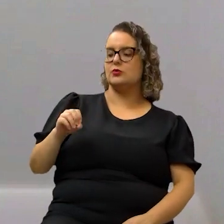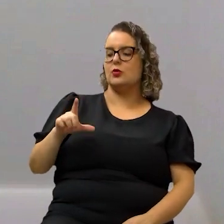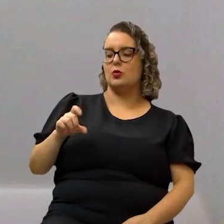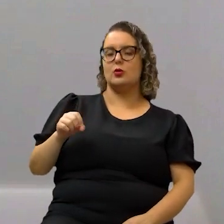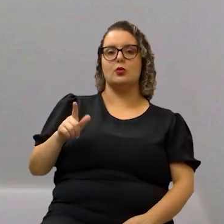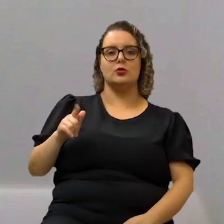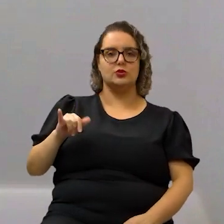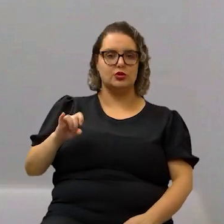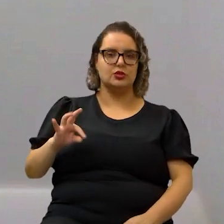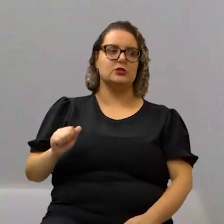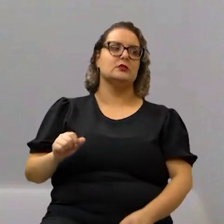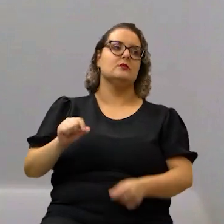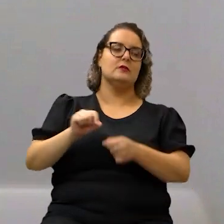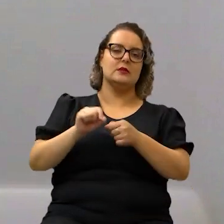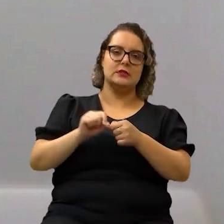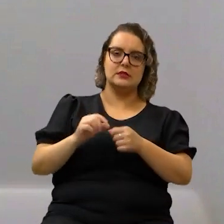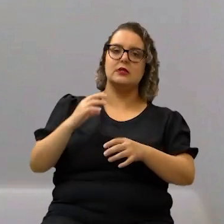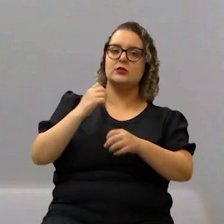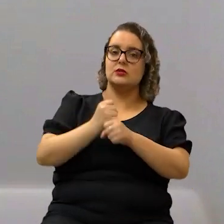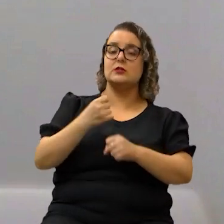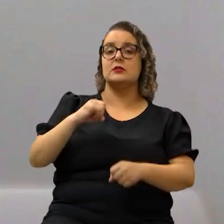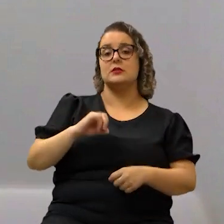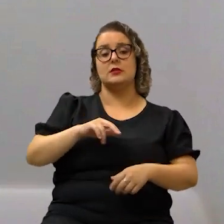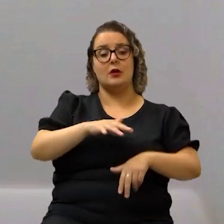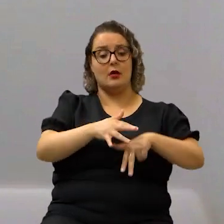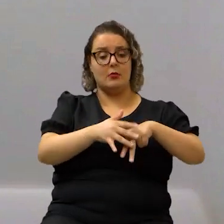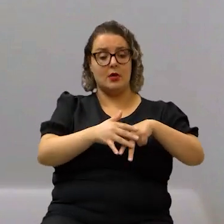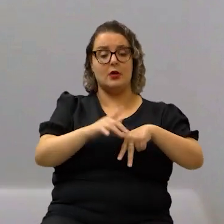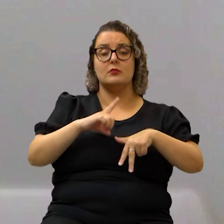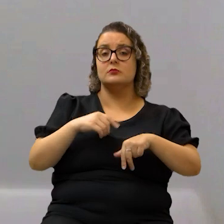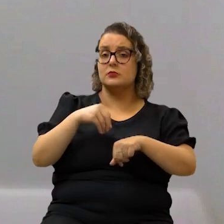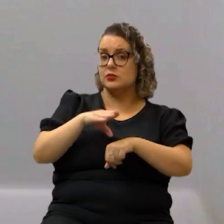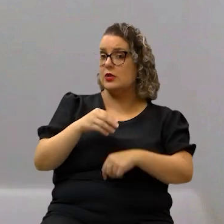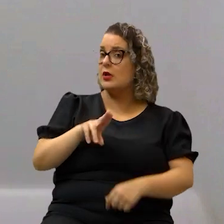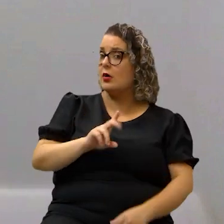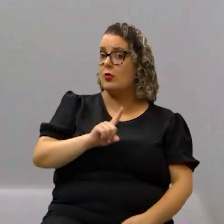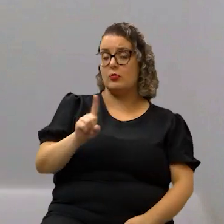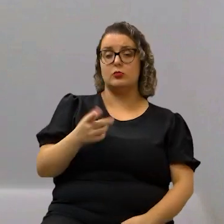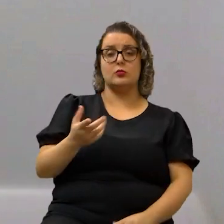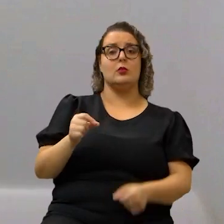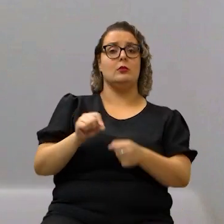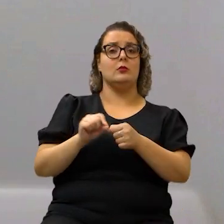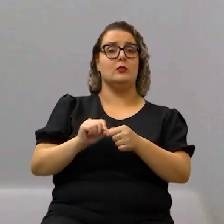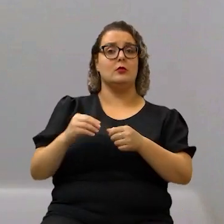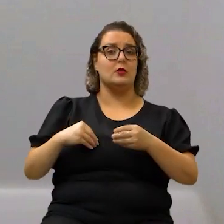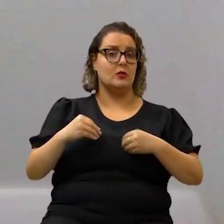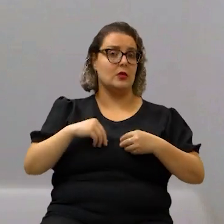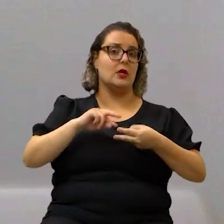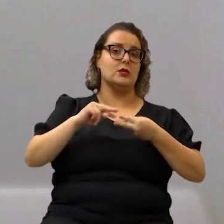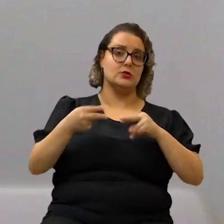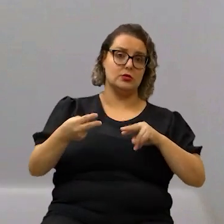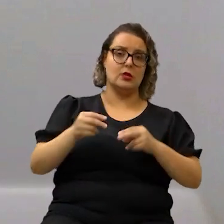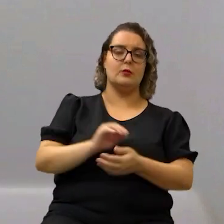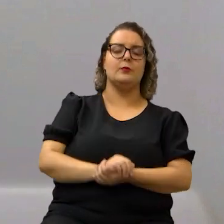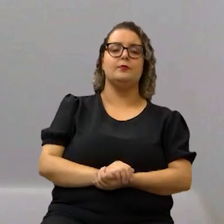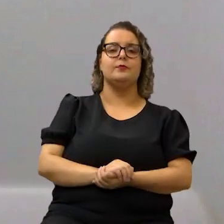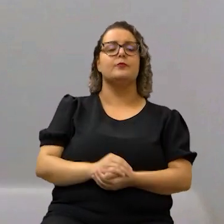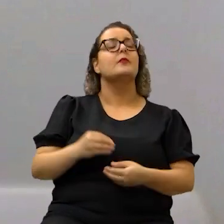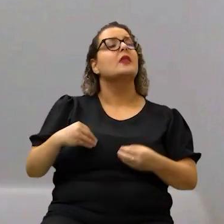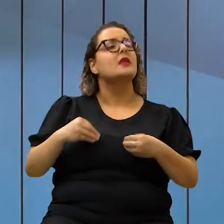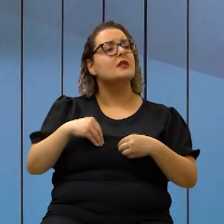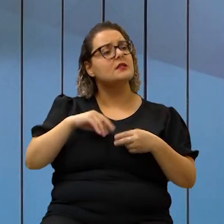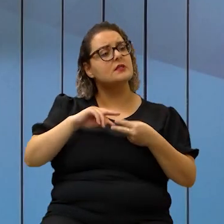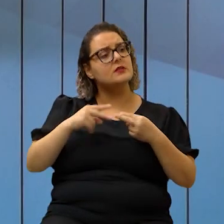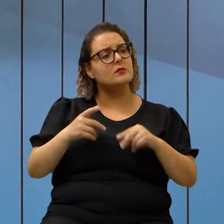vai fazer essas contas para ver se essa paciente tem ou não indicação para fazer esse exame genético. E esse